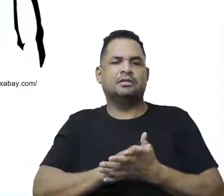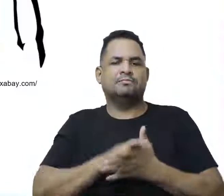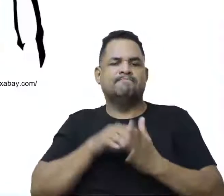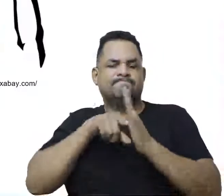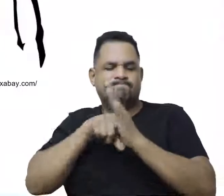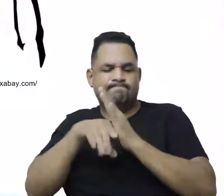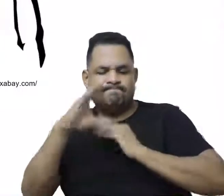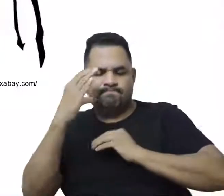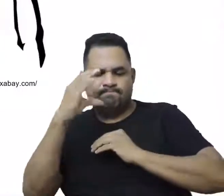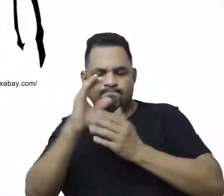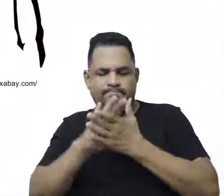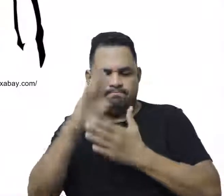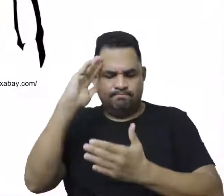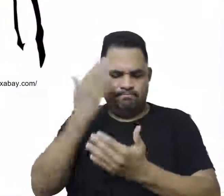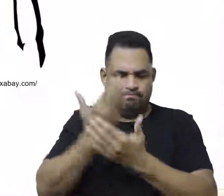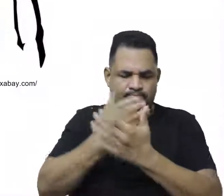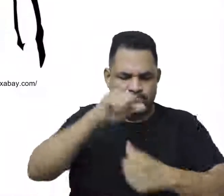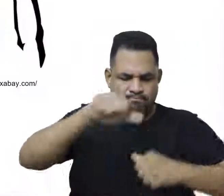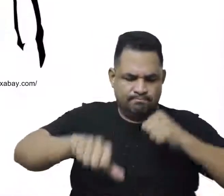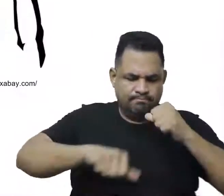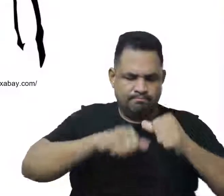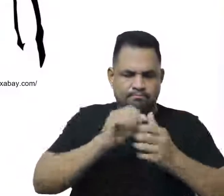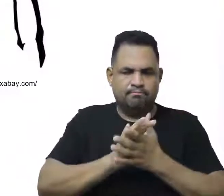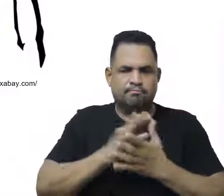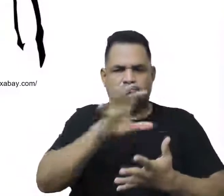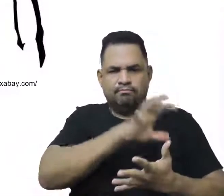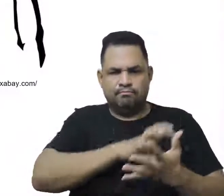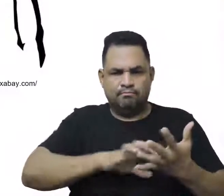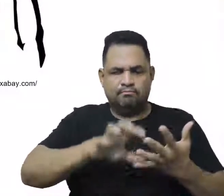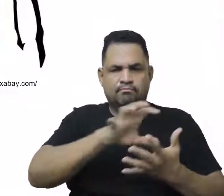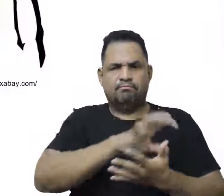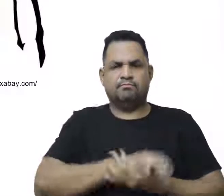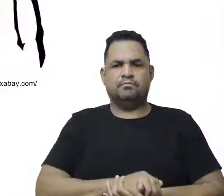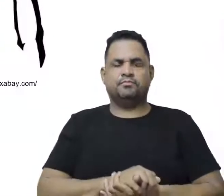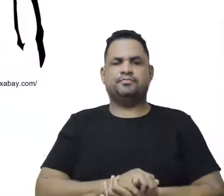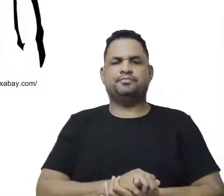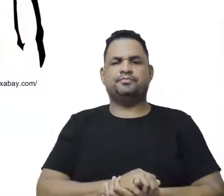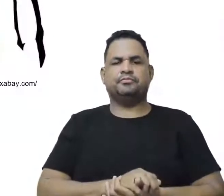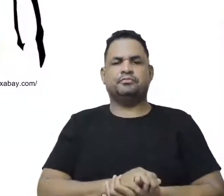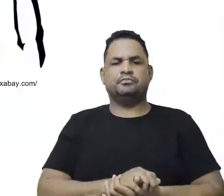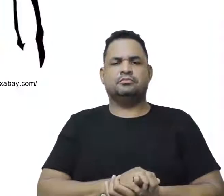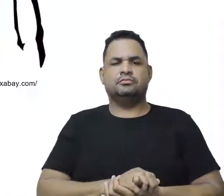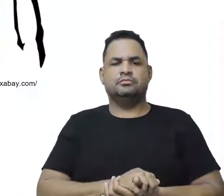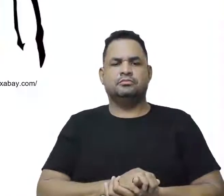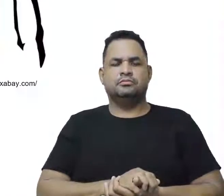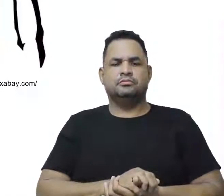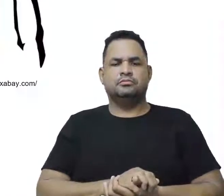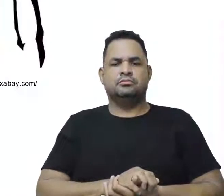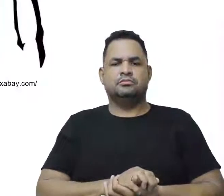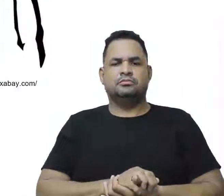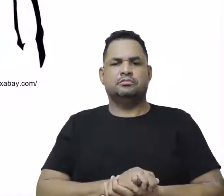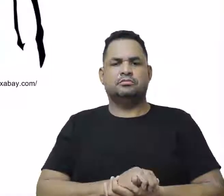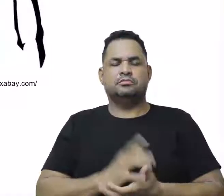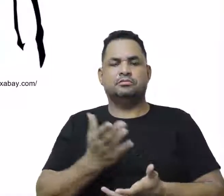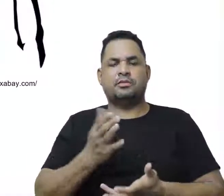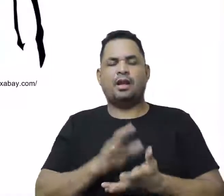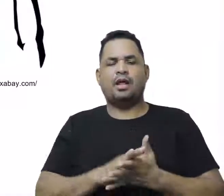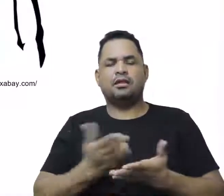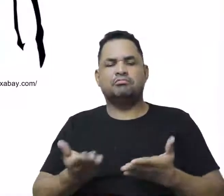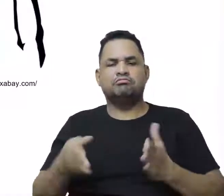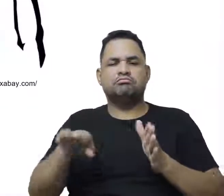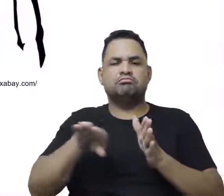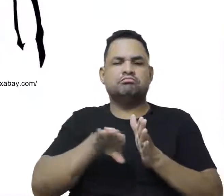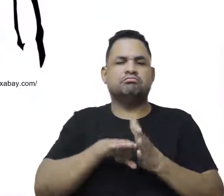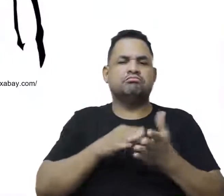que acreditava na mudança através da revolução né então o meio para ele de